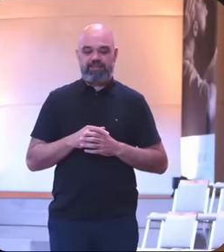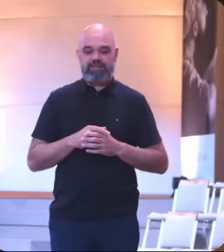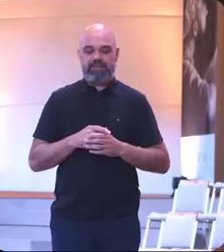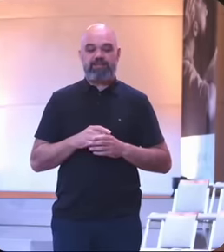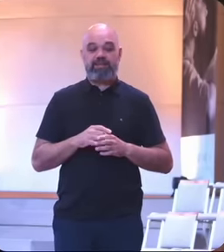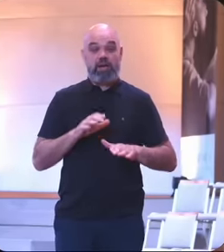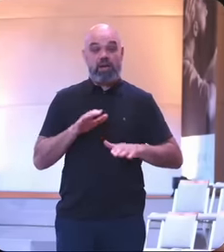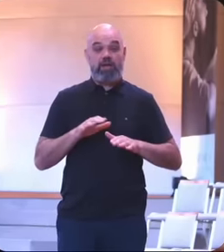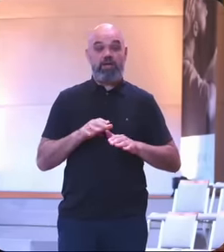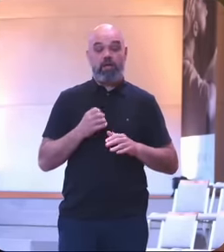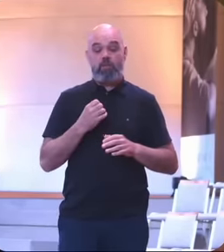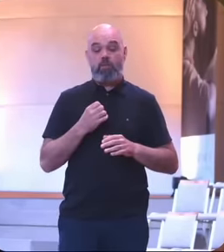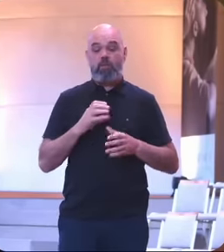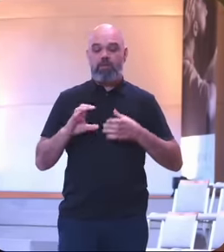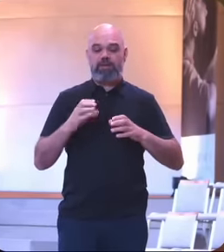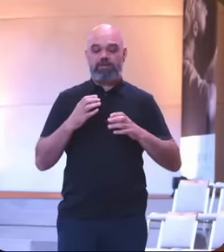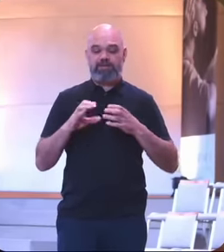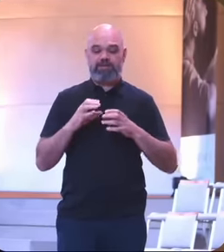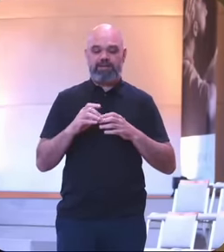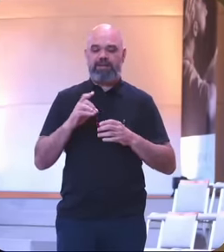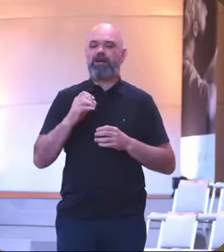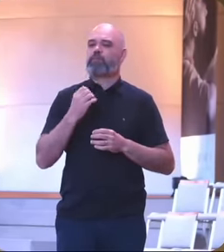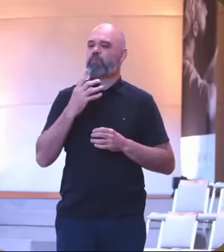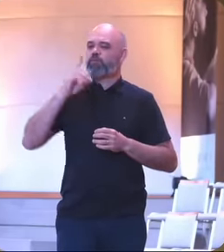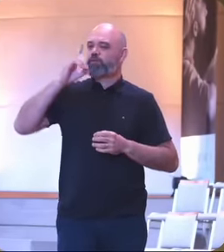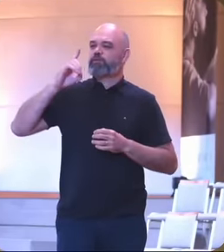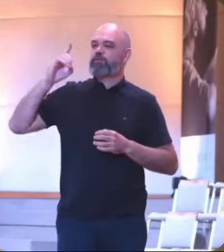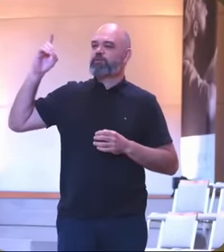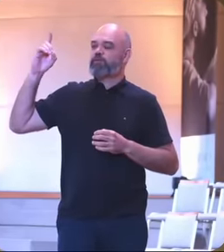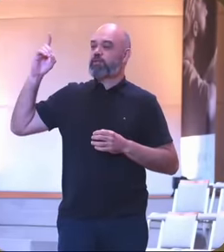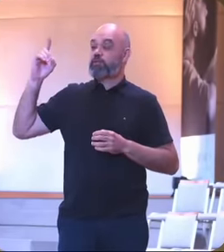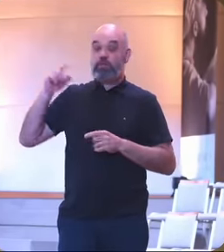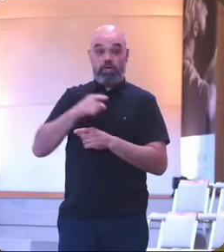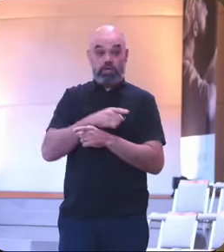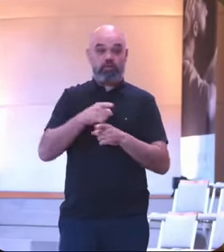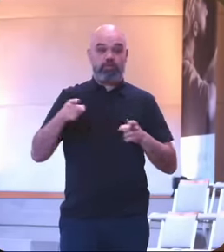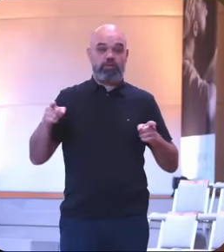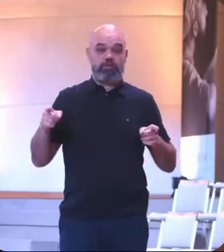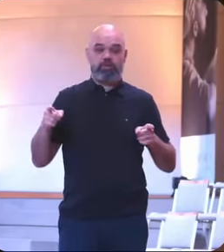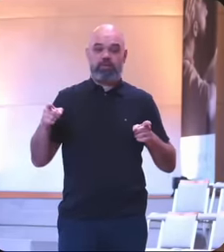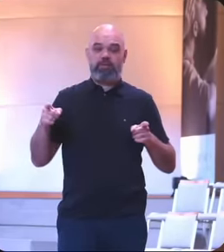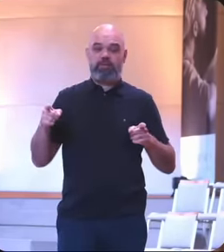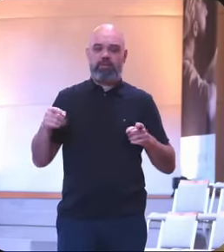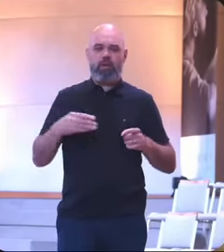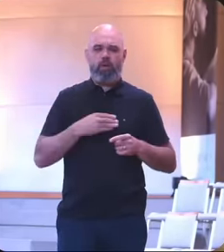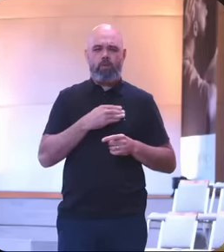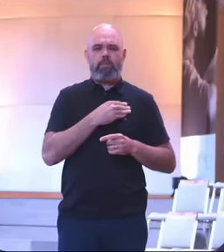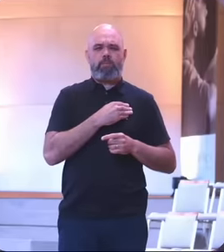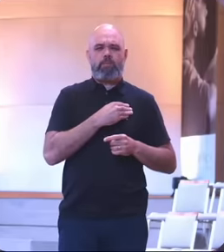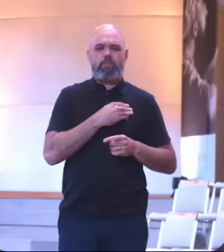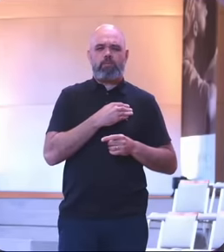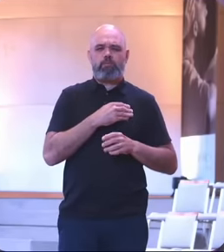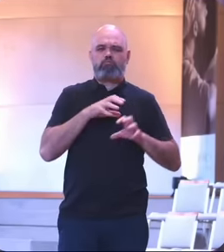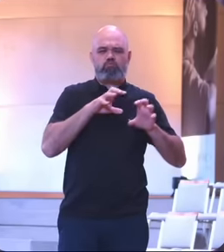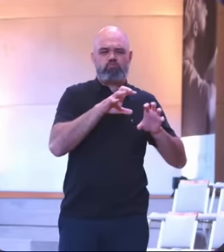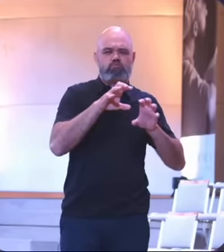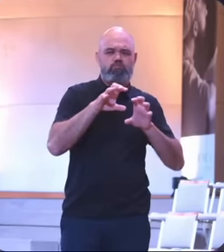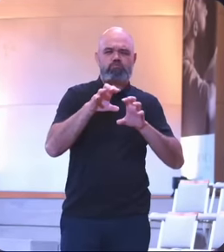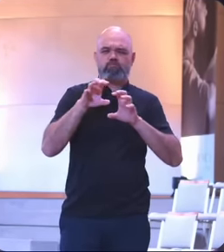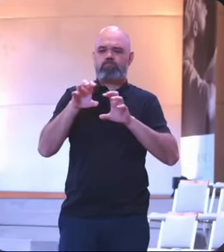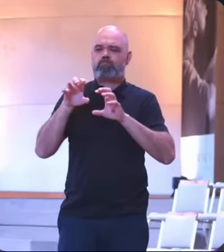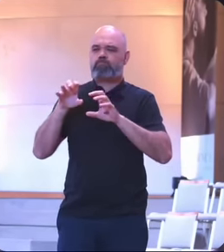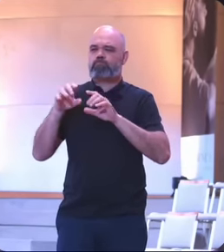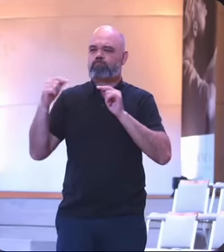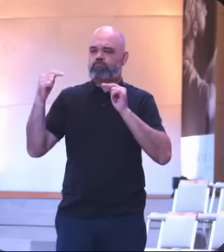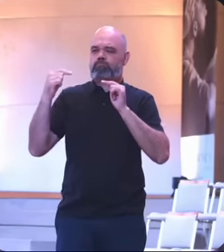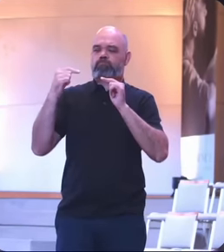quando, né? Mas assim, a bondade de Deus é isso aqui, gente. O ministério da intercessão está baseado